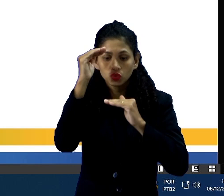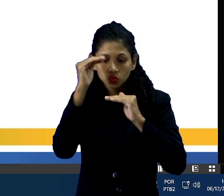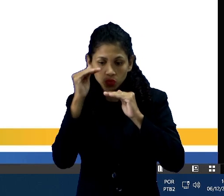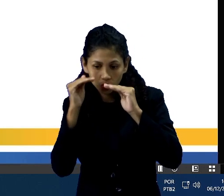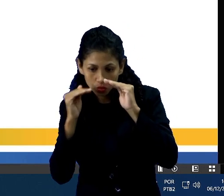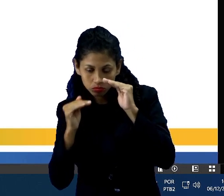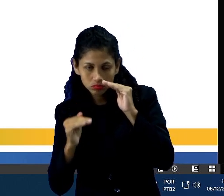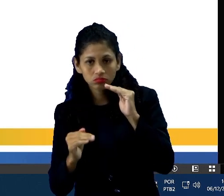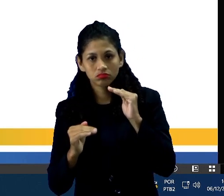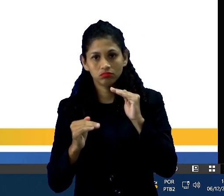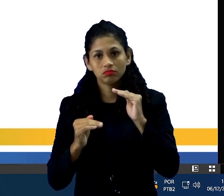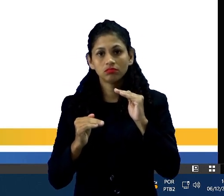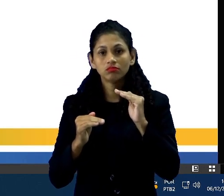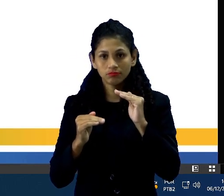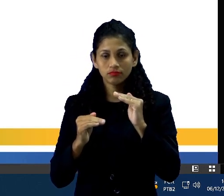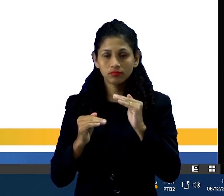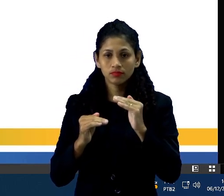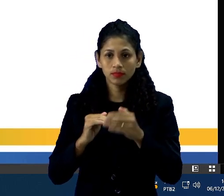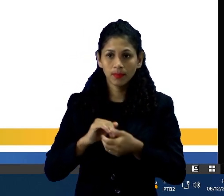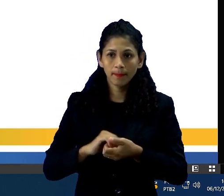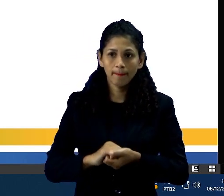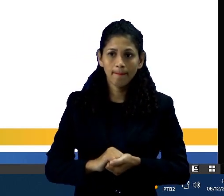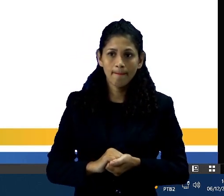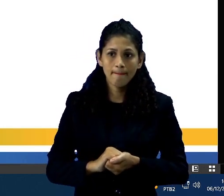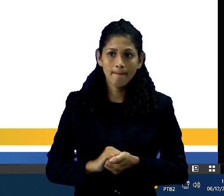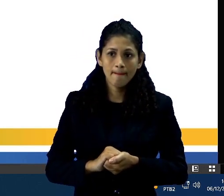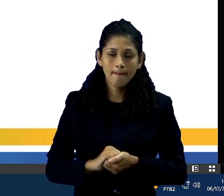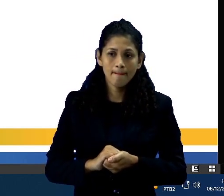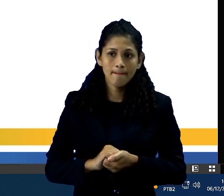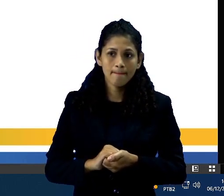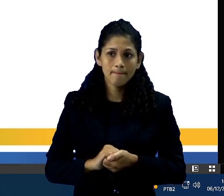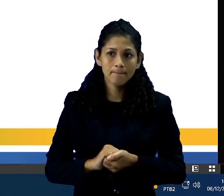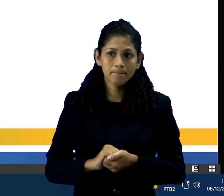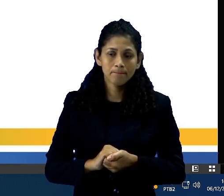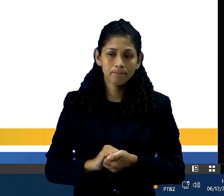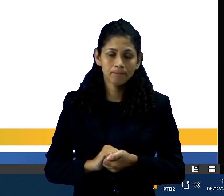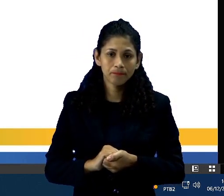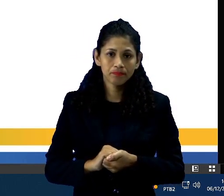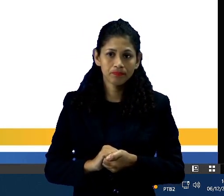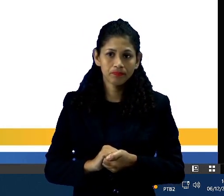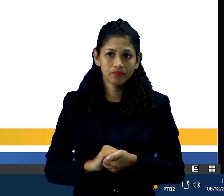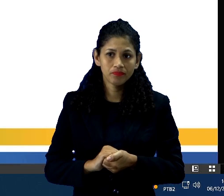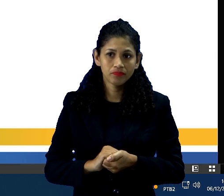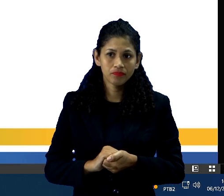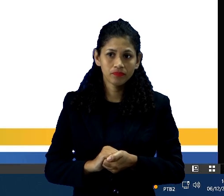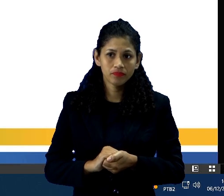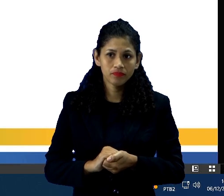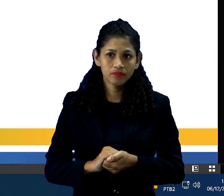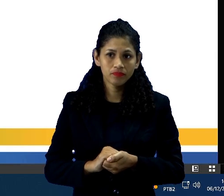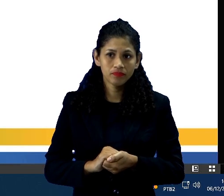uma grandeza, a outra reduz para a terça parte, e assim por diante.